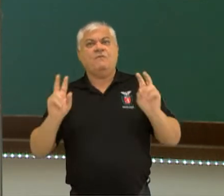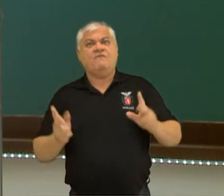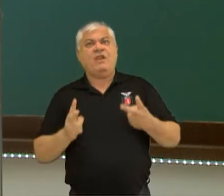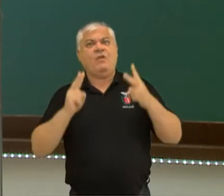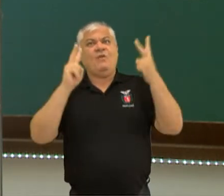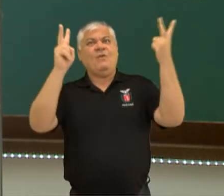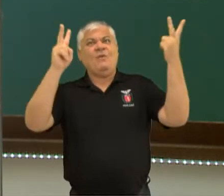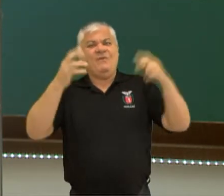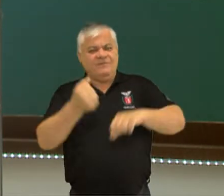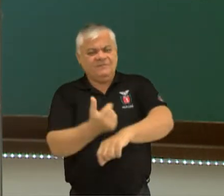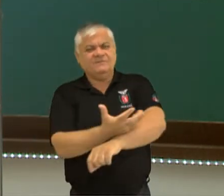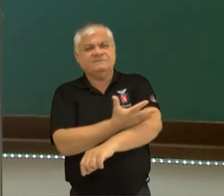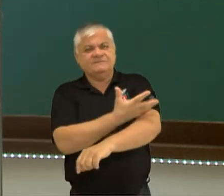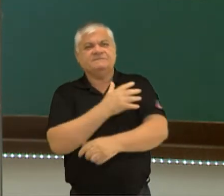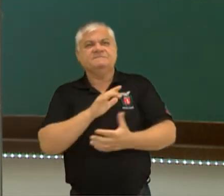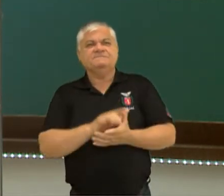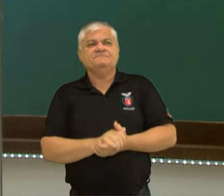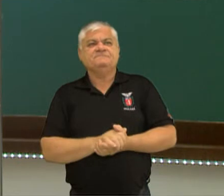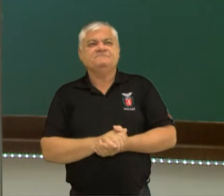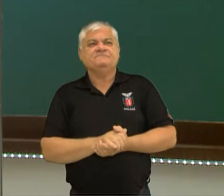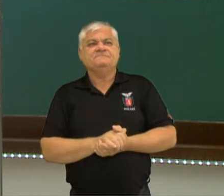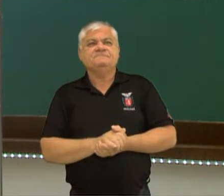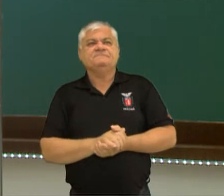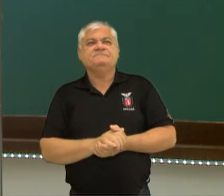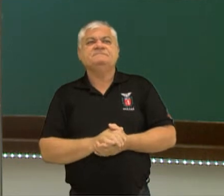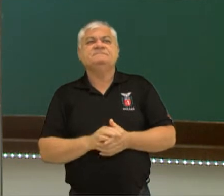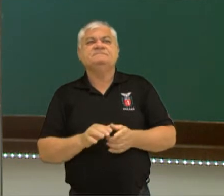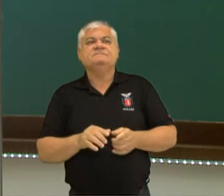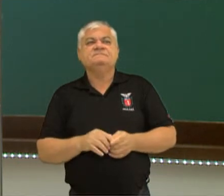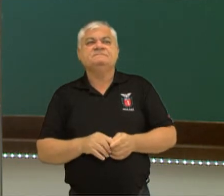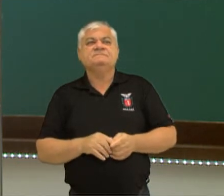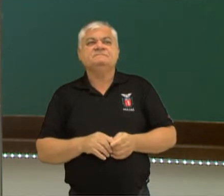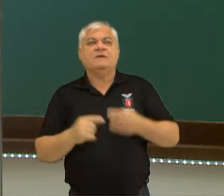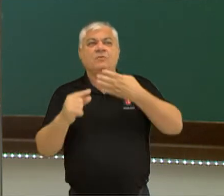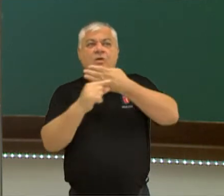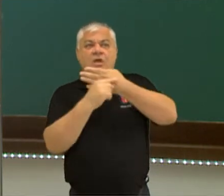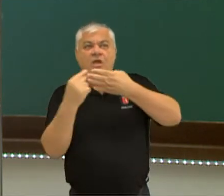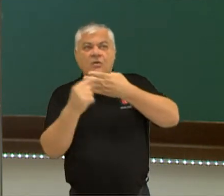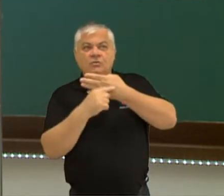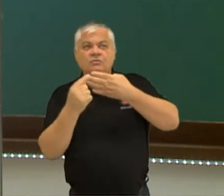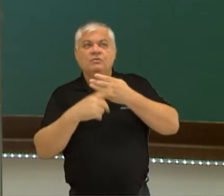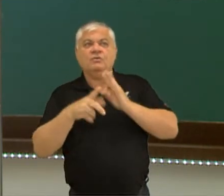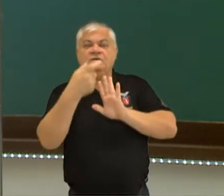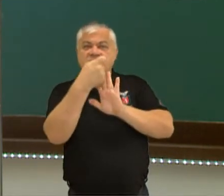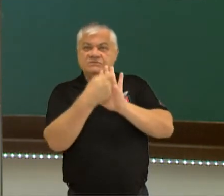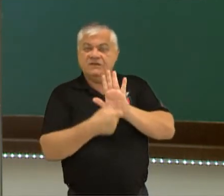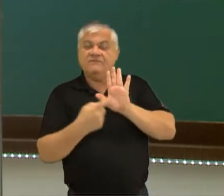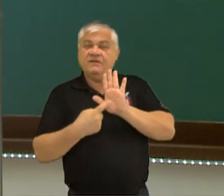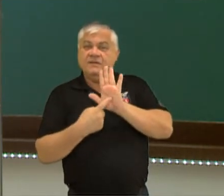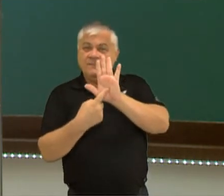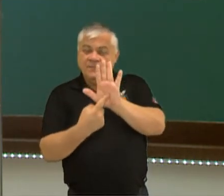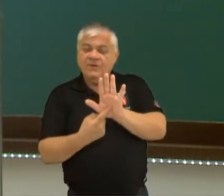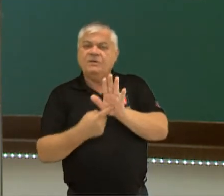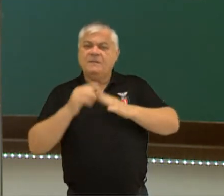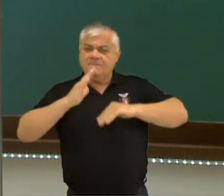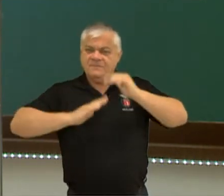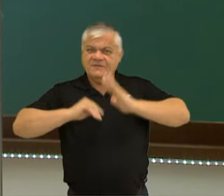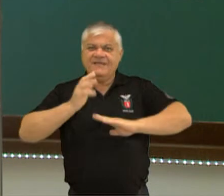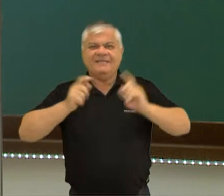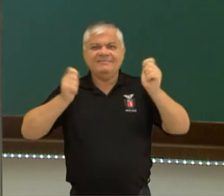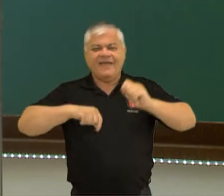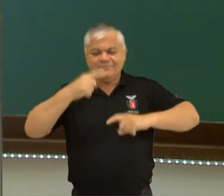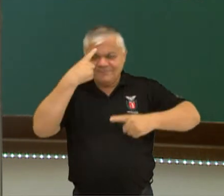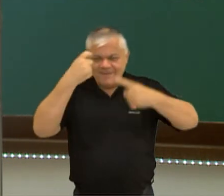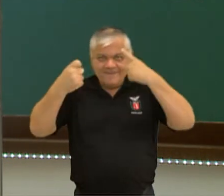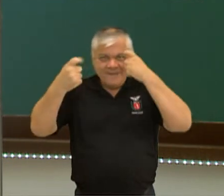transmitir as emoções e sentimentos. Assim, o autor, o poeta, ele demonstra a capacidade criativa e